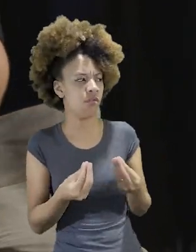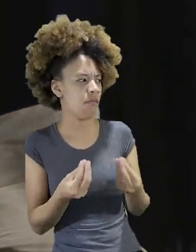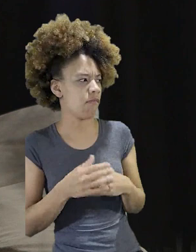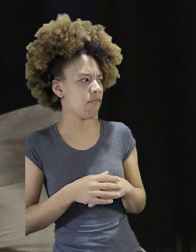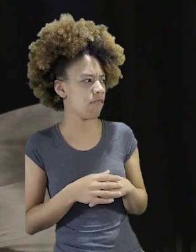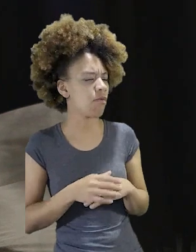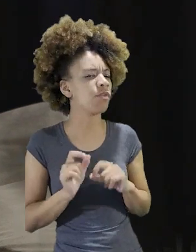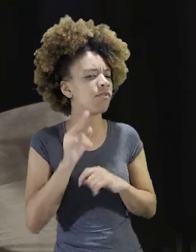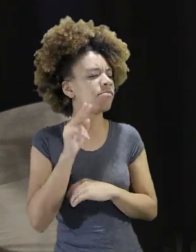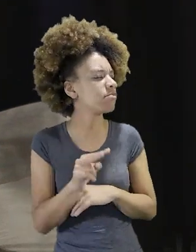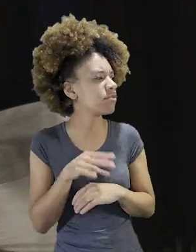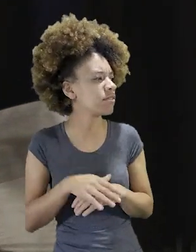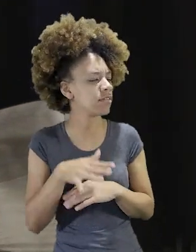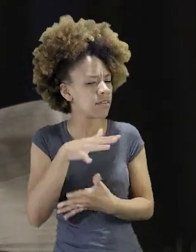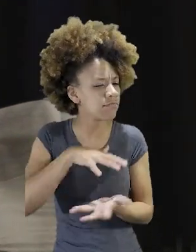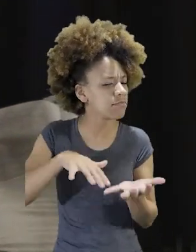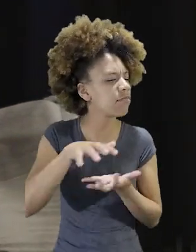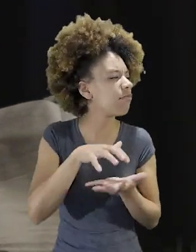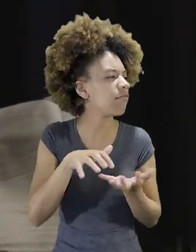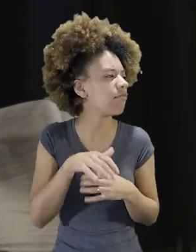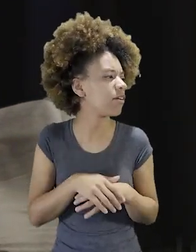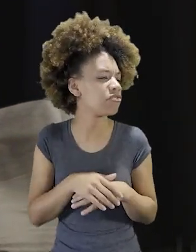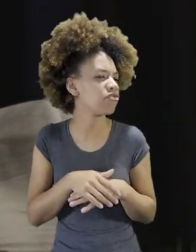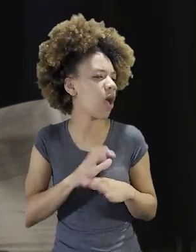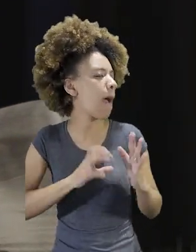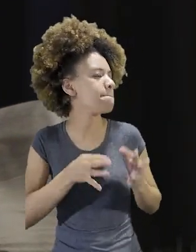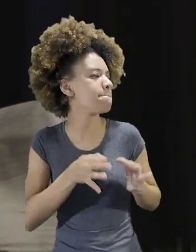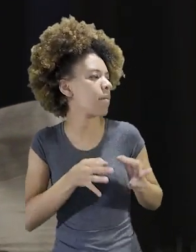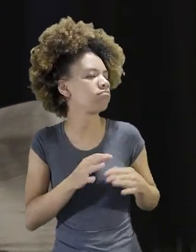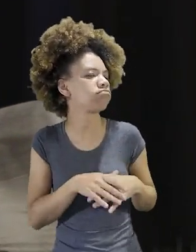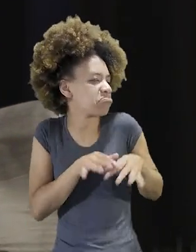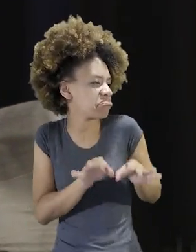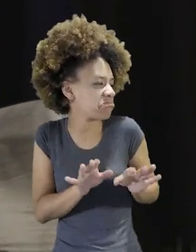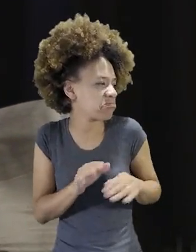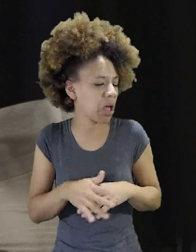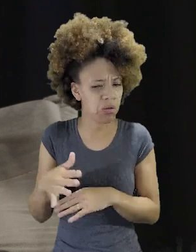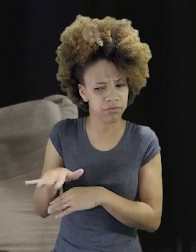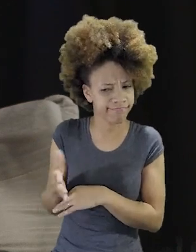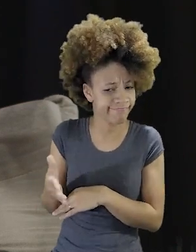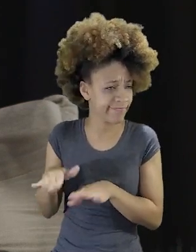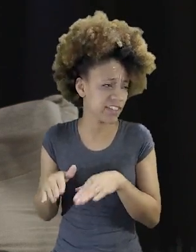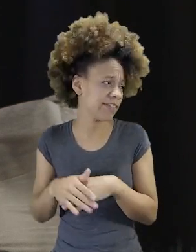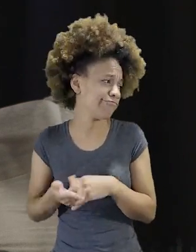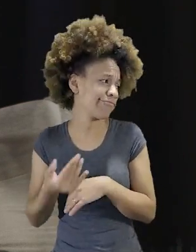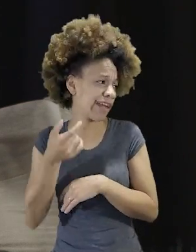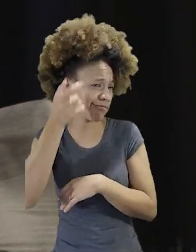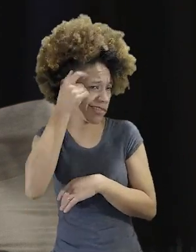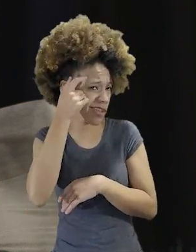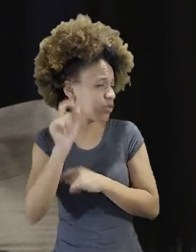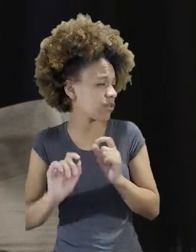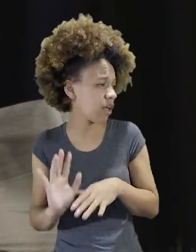como é que fica essa coisa O que que você vê desse movimento de Politicamente correto num lugar cara que